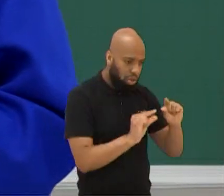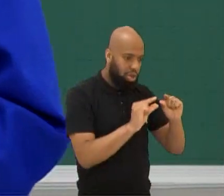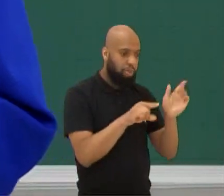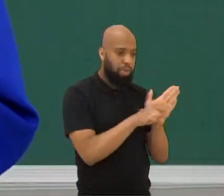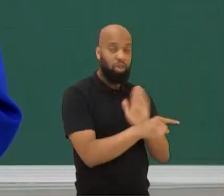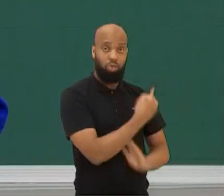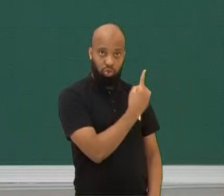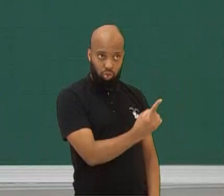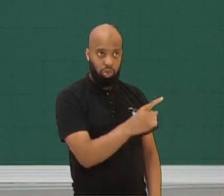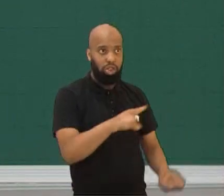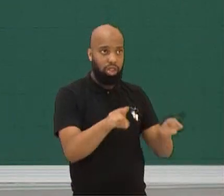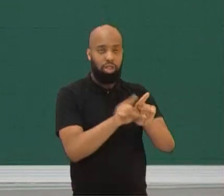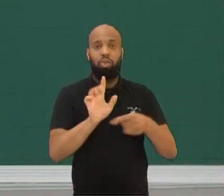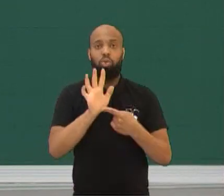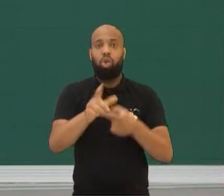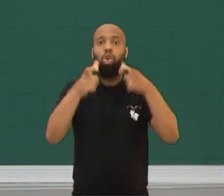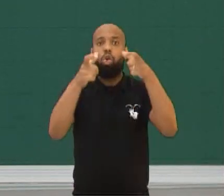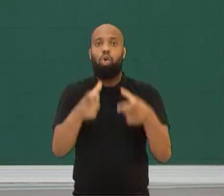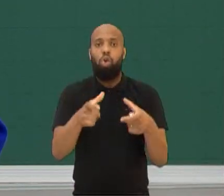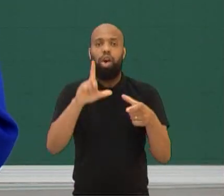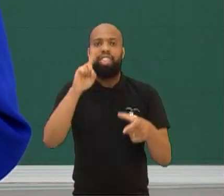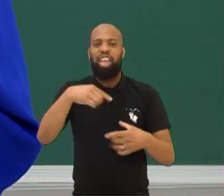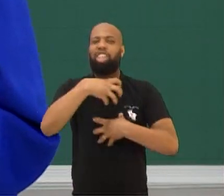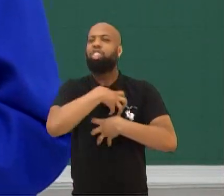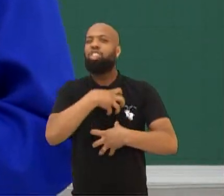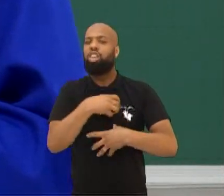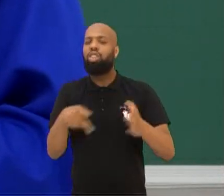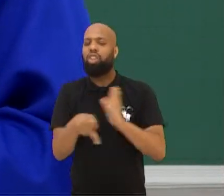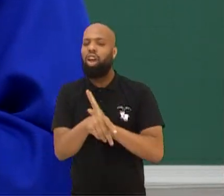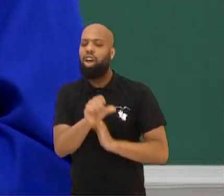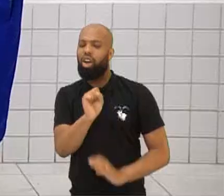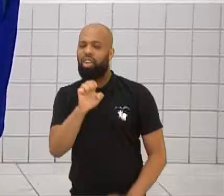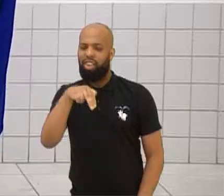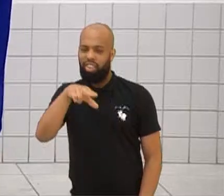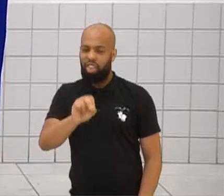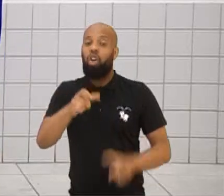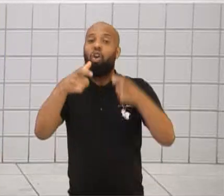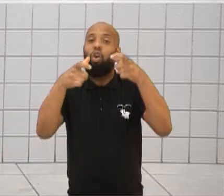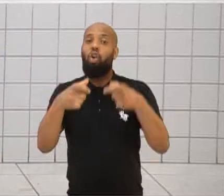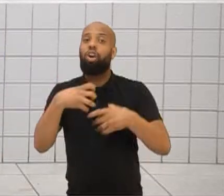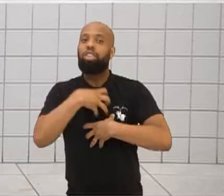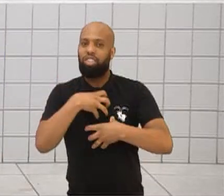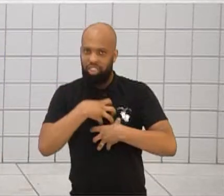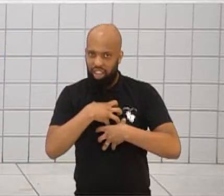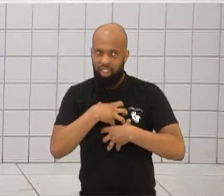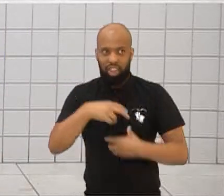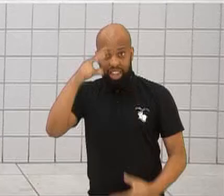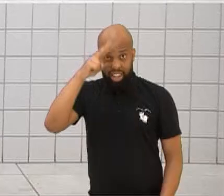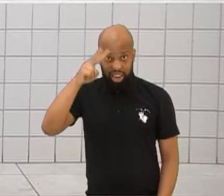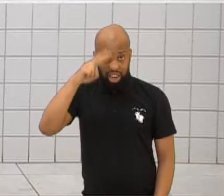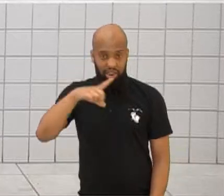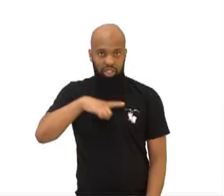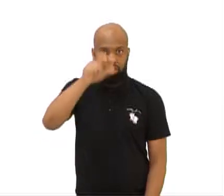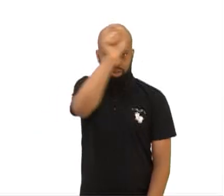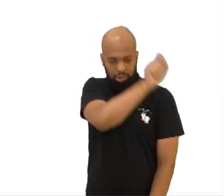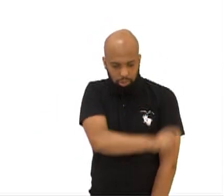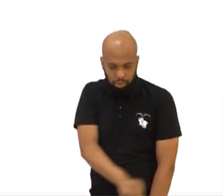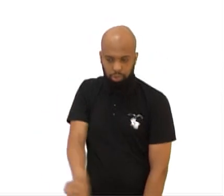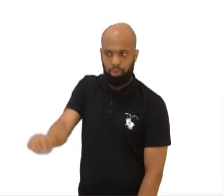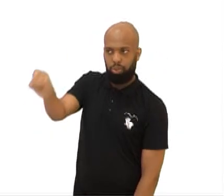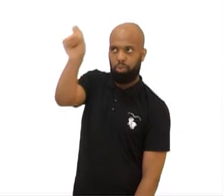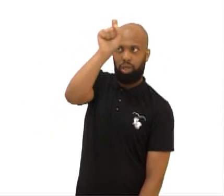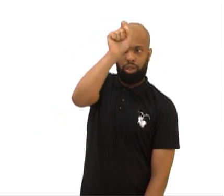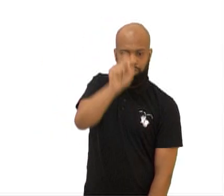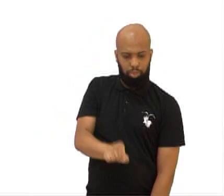1. Ela mostrou ali onde fica o seno. Ó, já estou dando as dicas aí para vocês. Vocês viram lá que estava dividido em 4 partes,